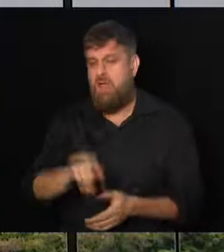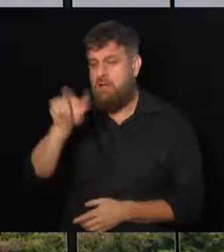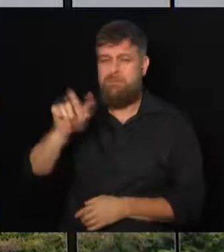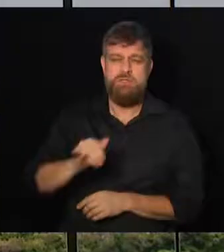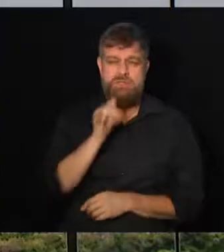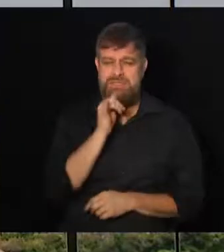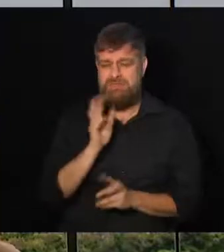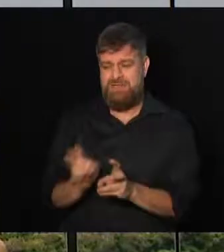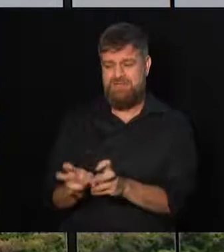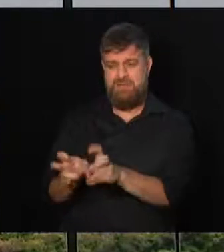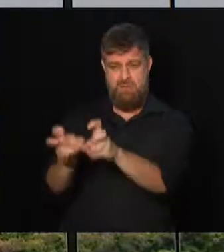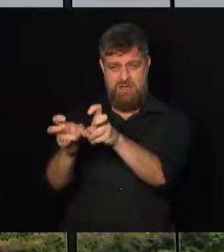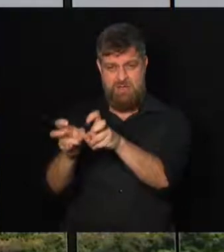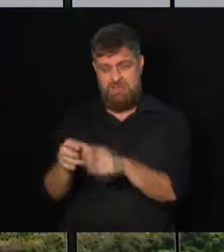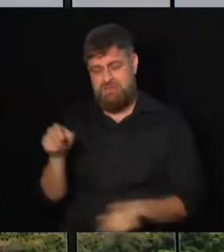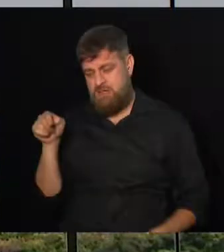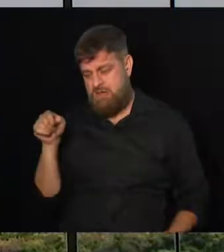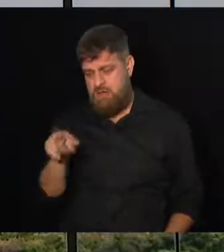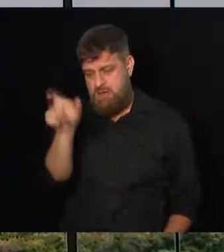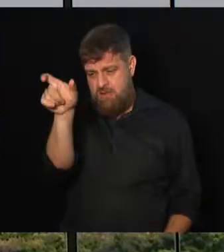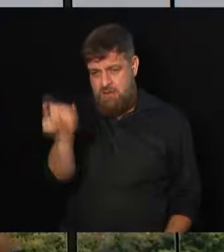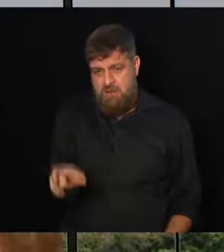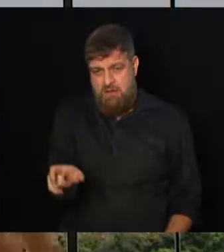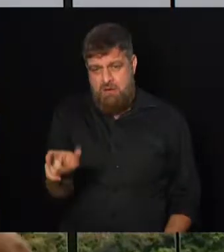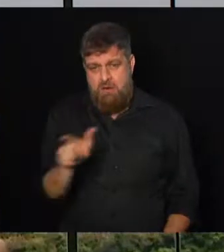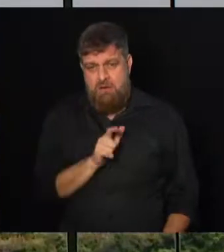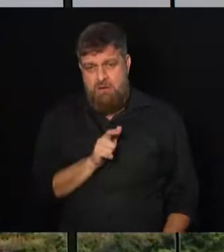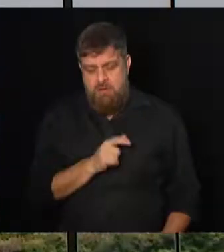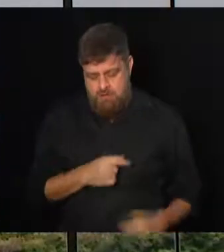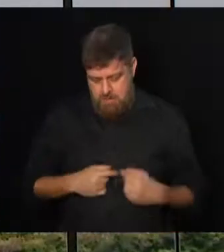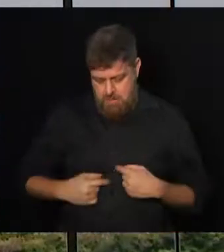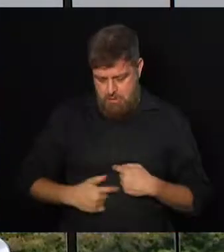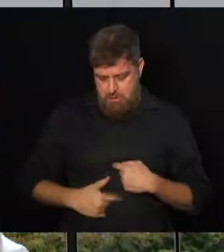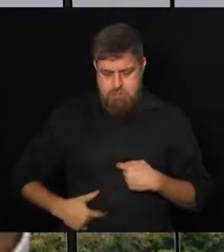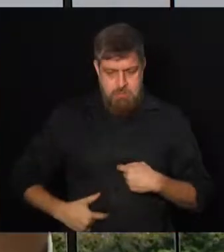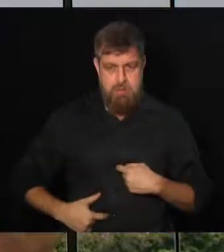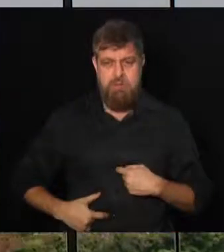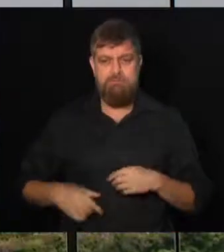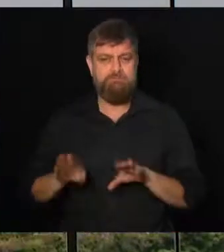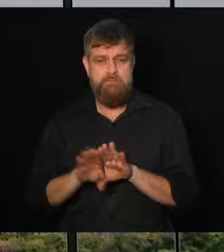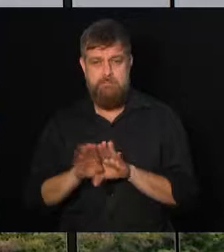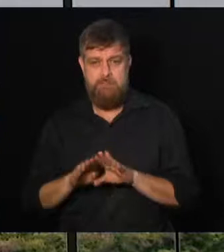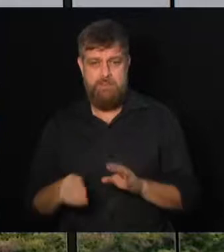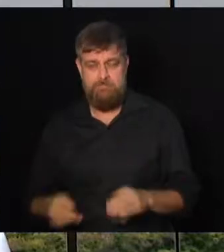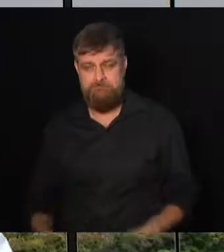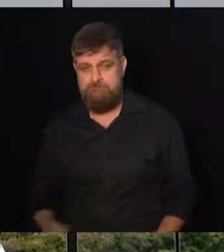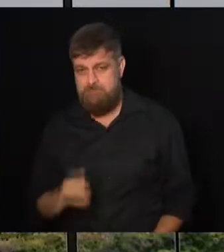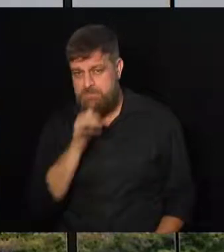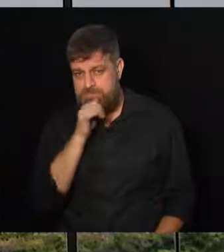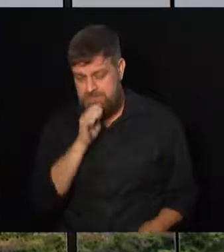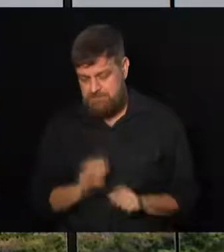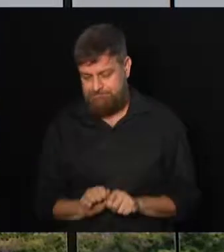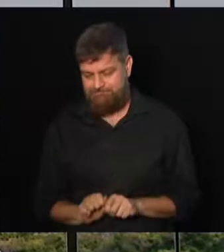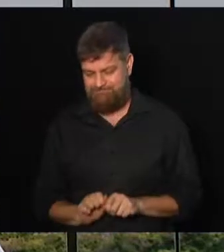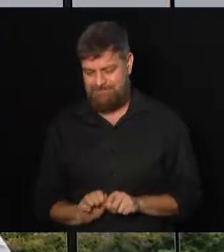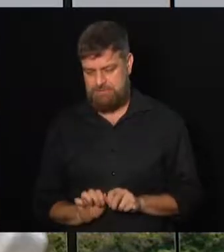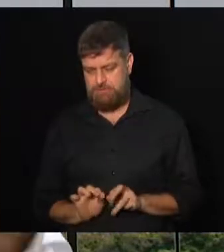com câncer de estômago, e fez uma